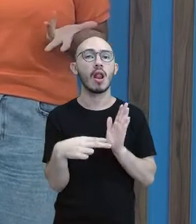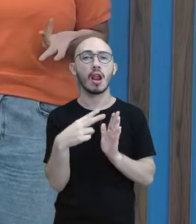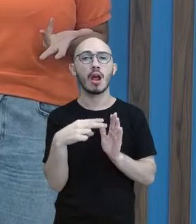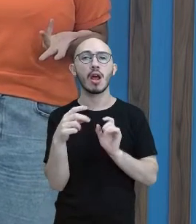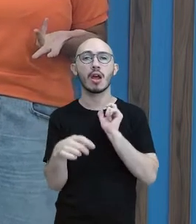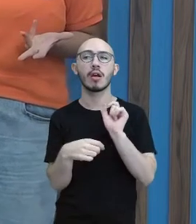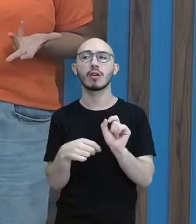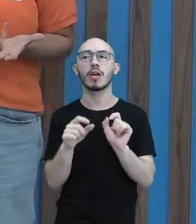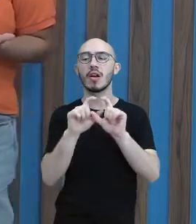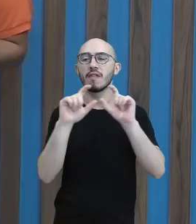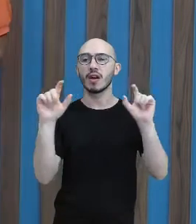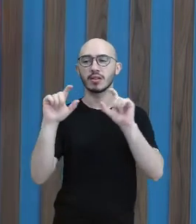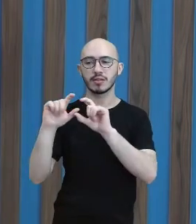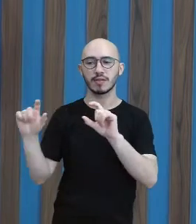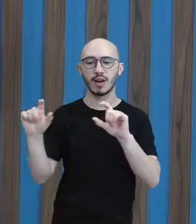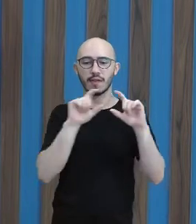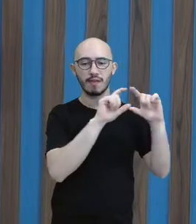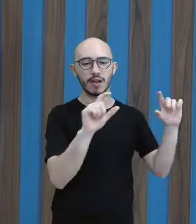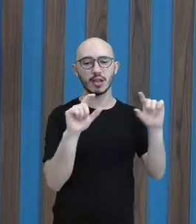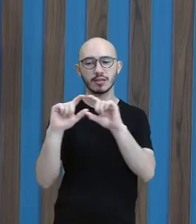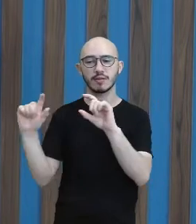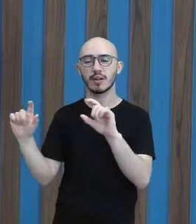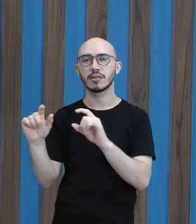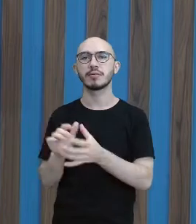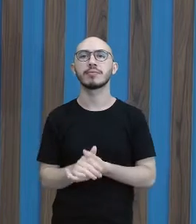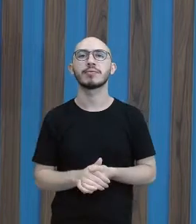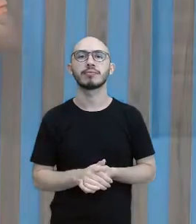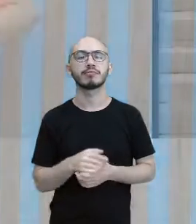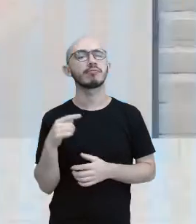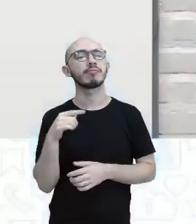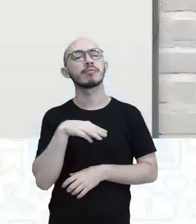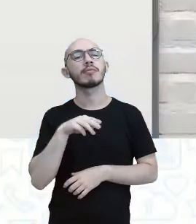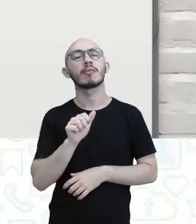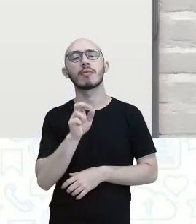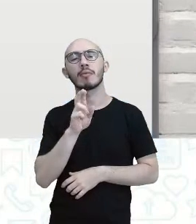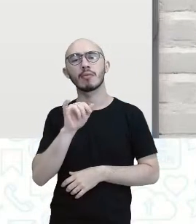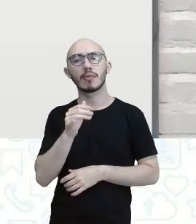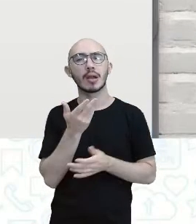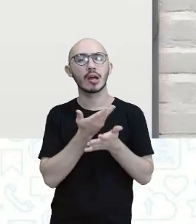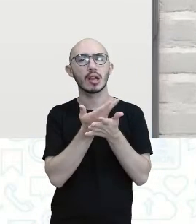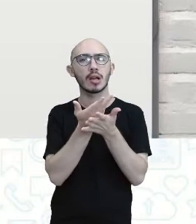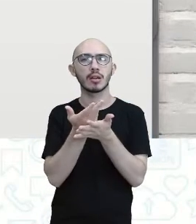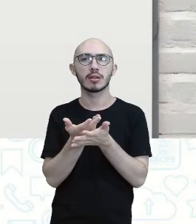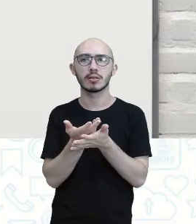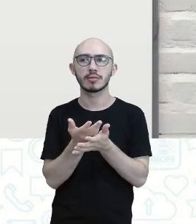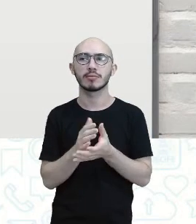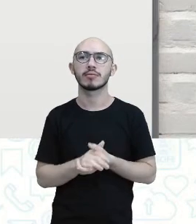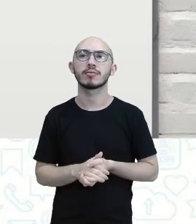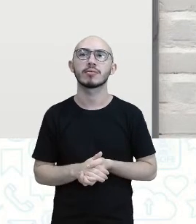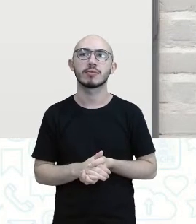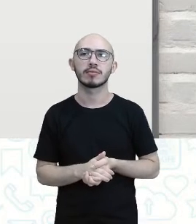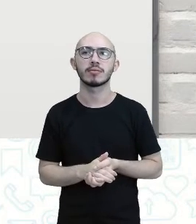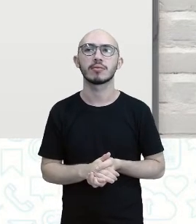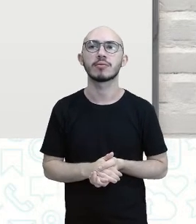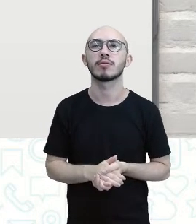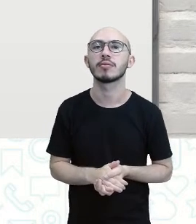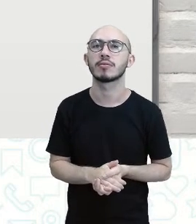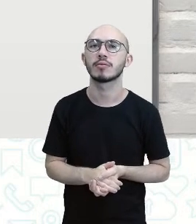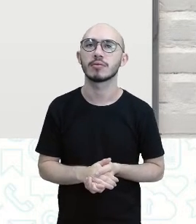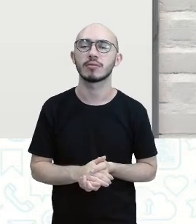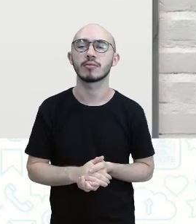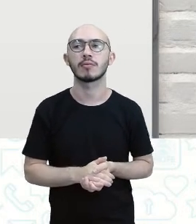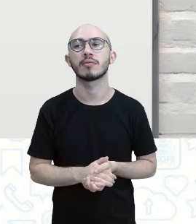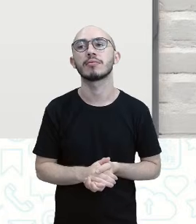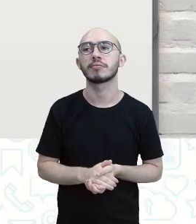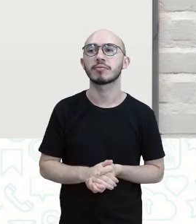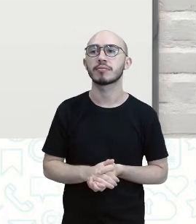de orações, tá? Ó, Maria estuda todos os capítulos, Maria estuda todos os